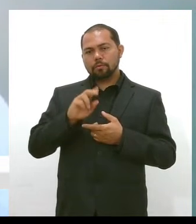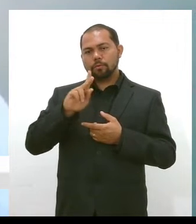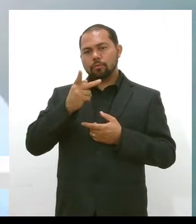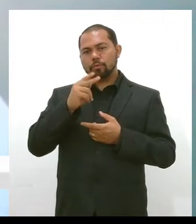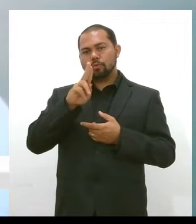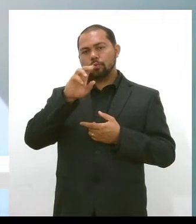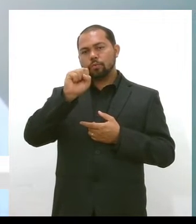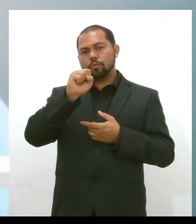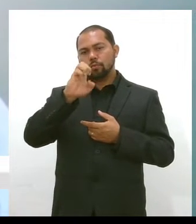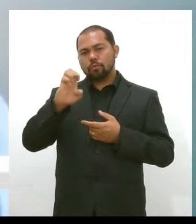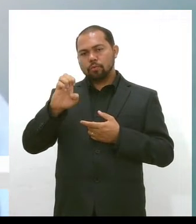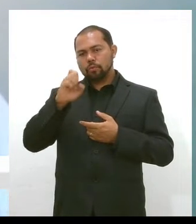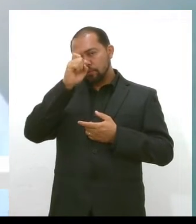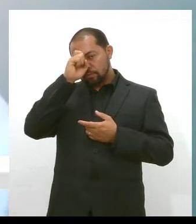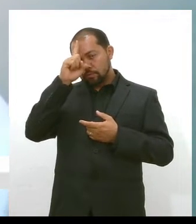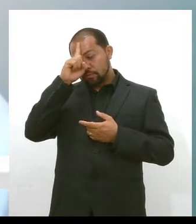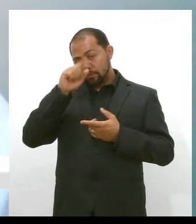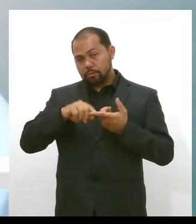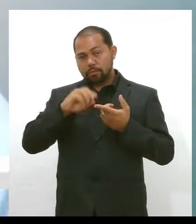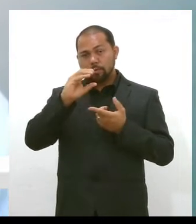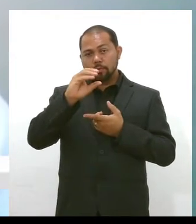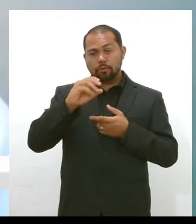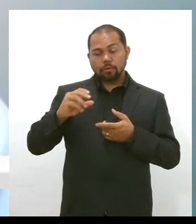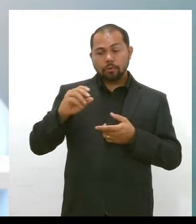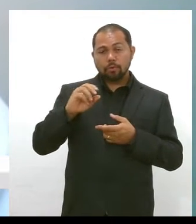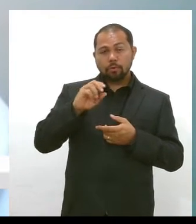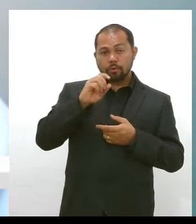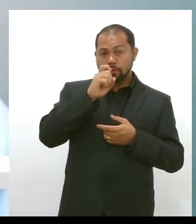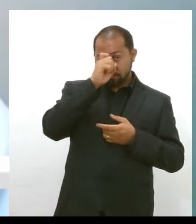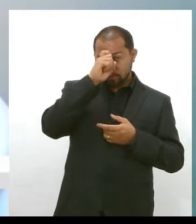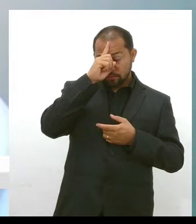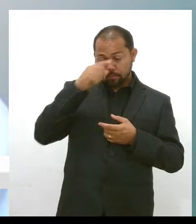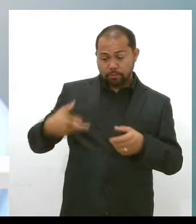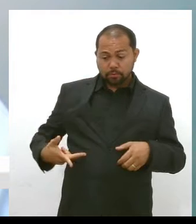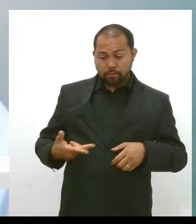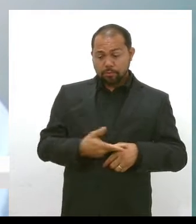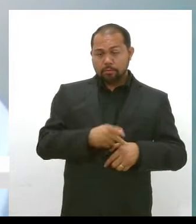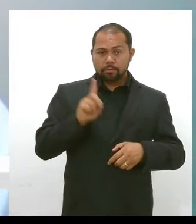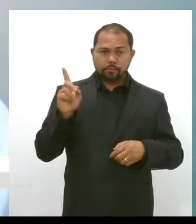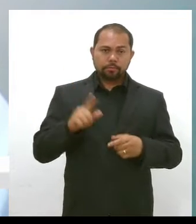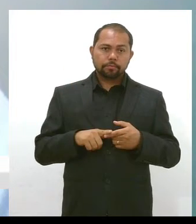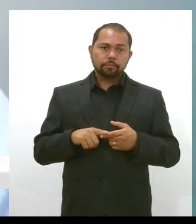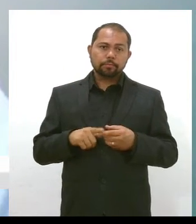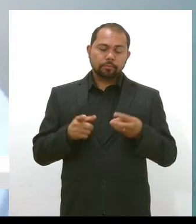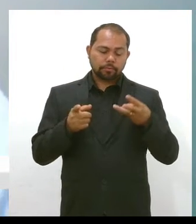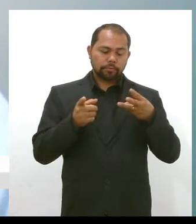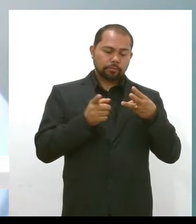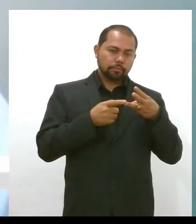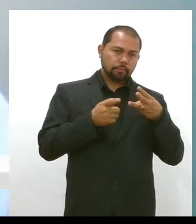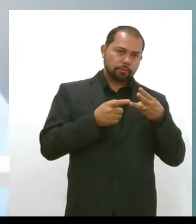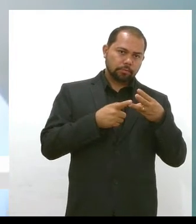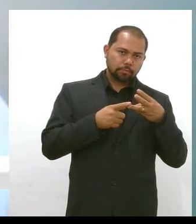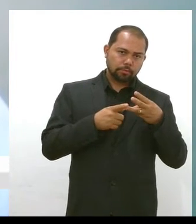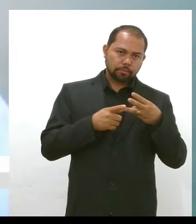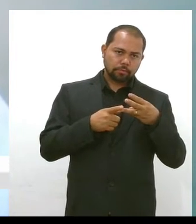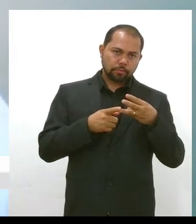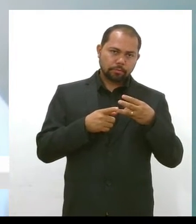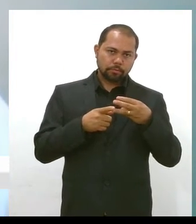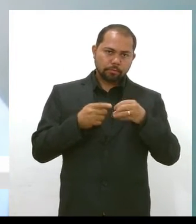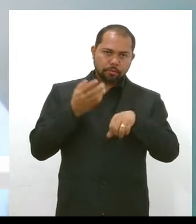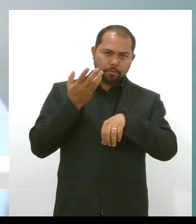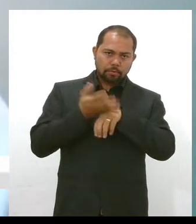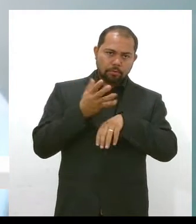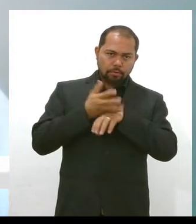que o CAISME tem são as patologias do trato genital inferior. Então, são os diagnósticos